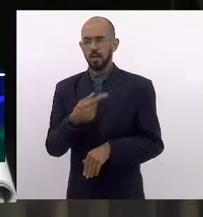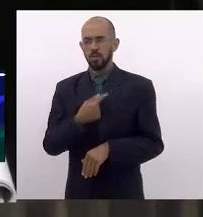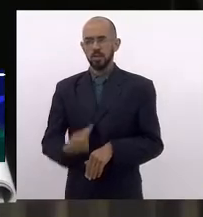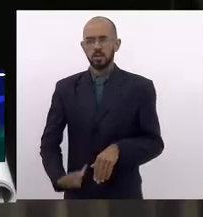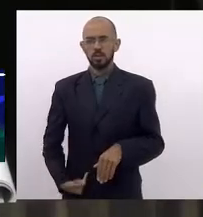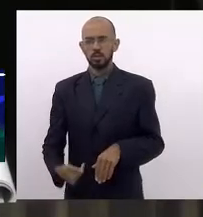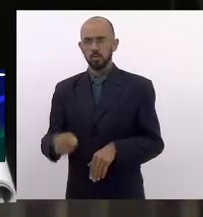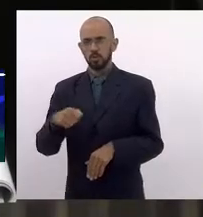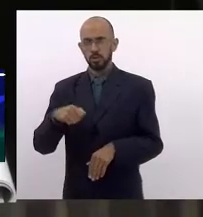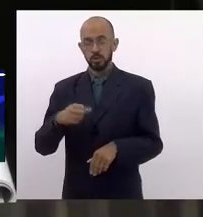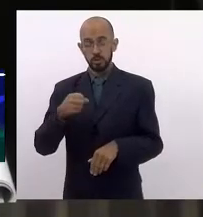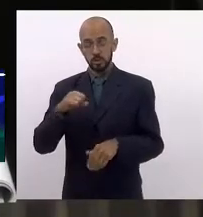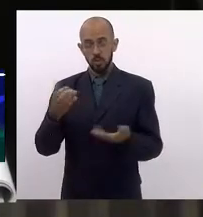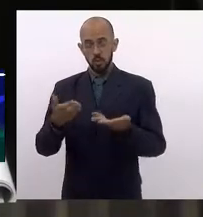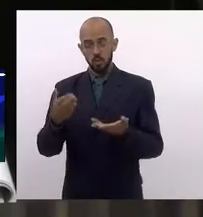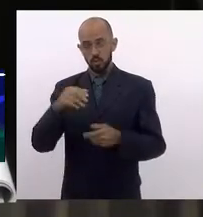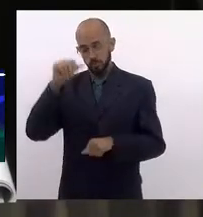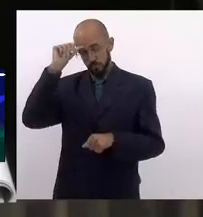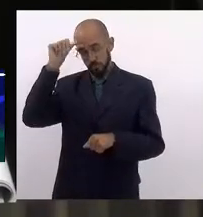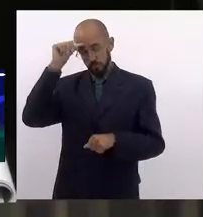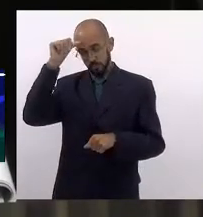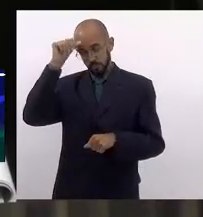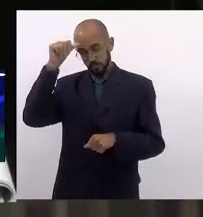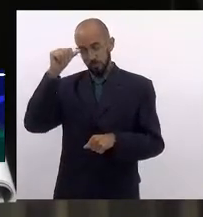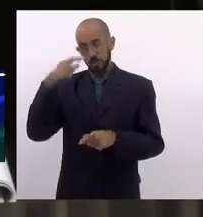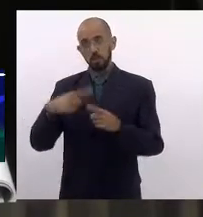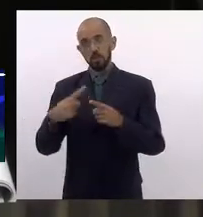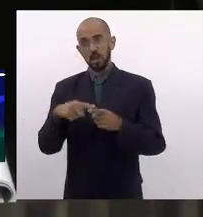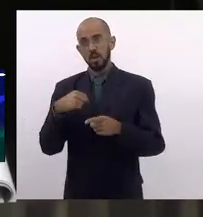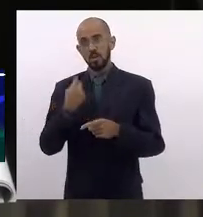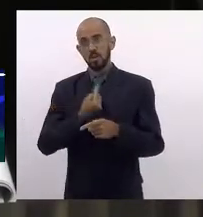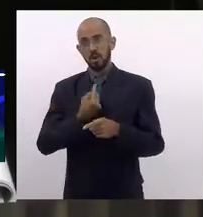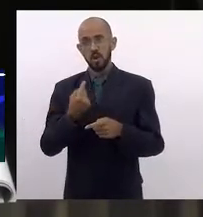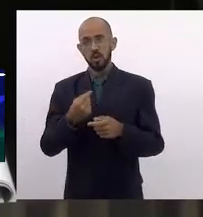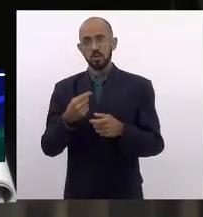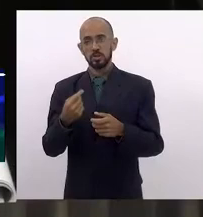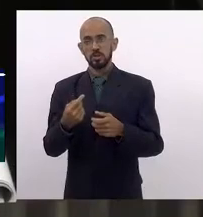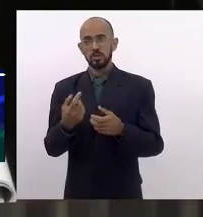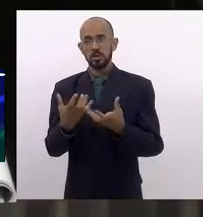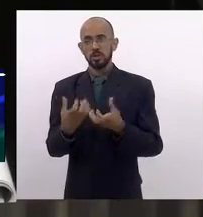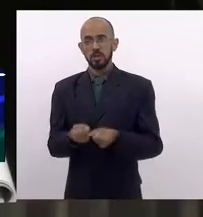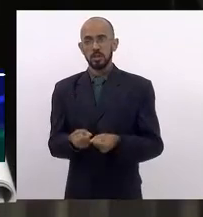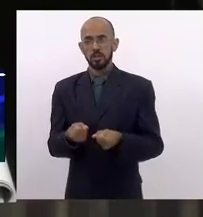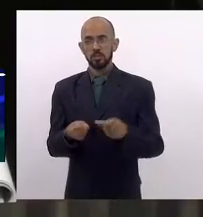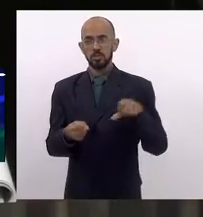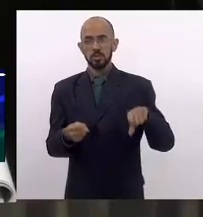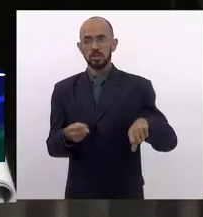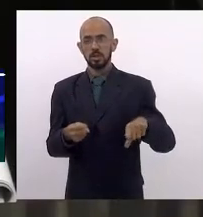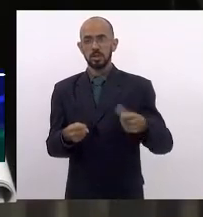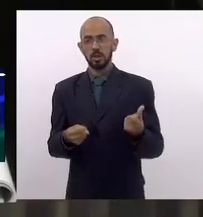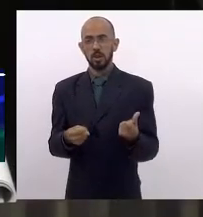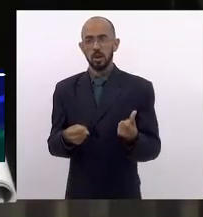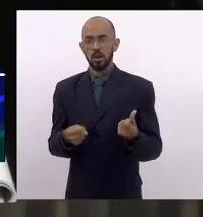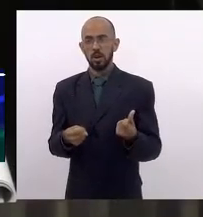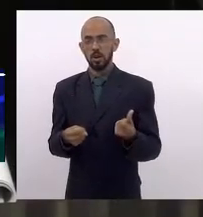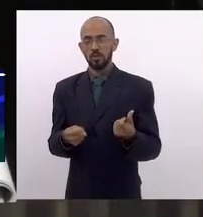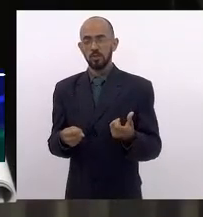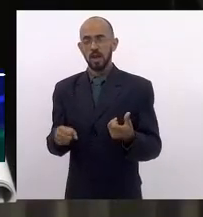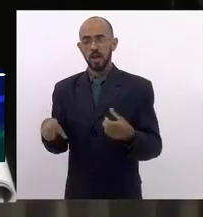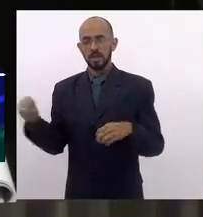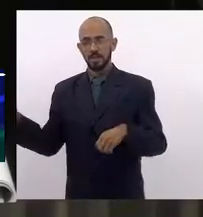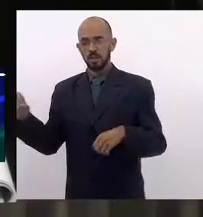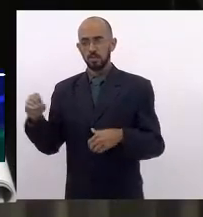sentado hum é porque nós vemos aquele vítima nesta casa de 69 a zero Então nós não podemos aceitar O que